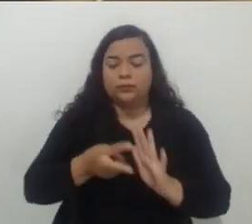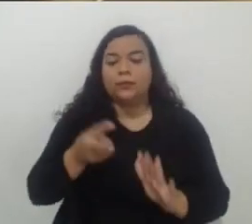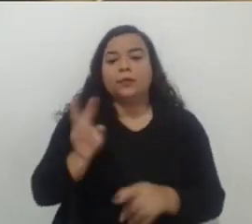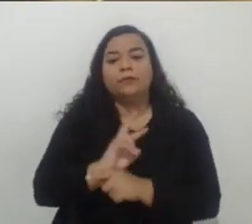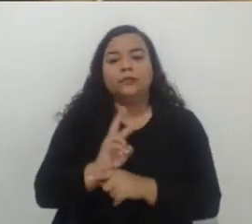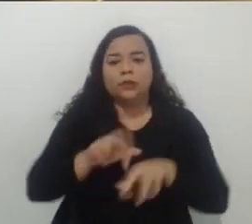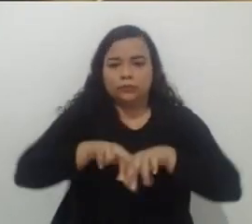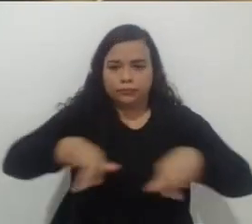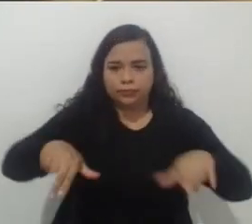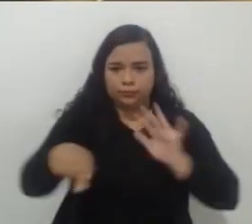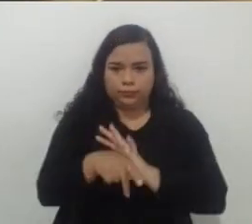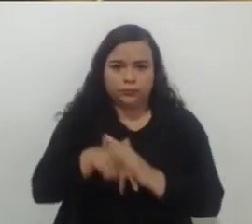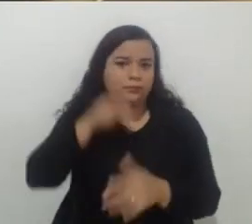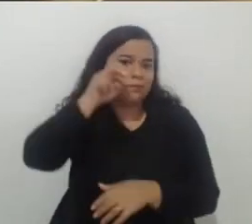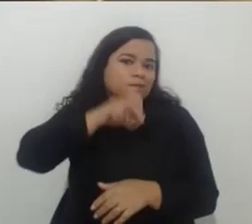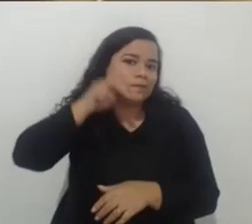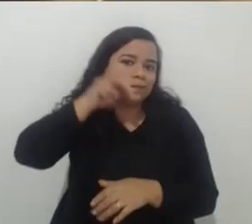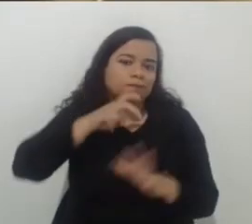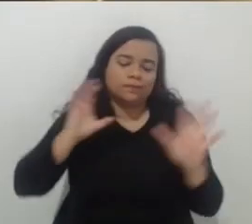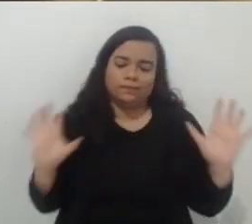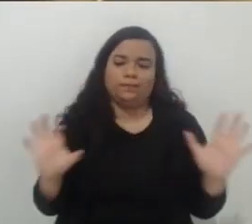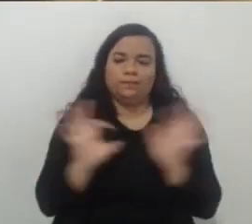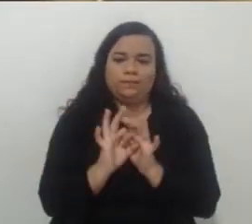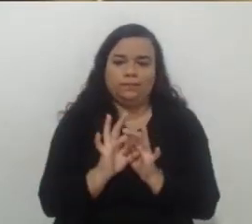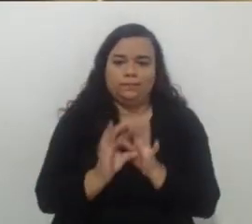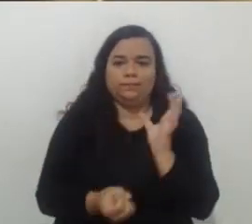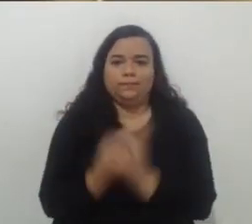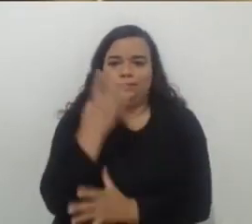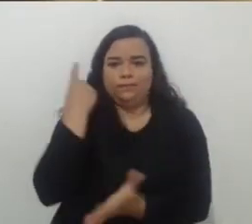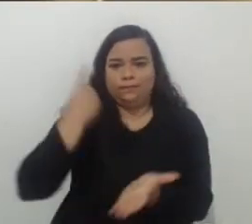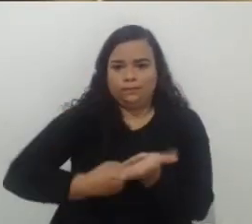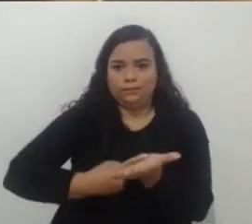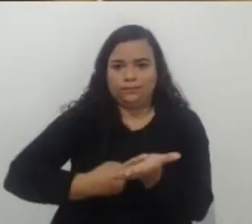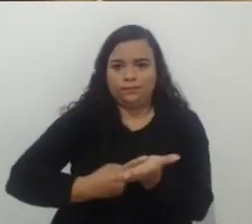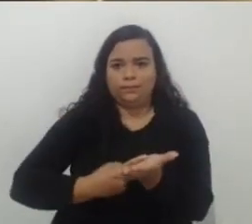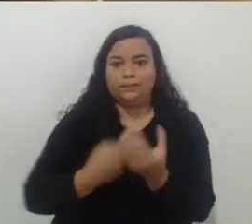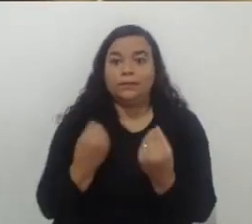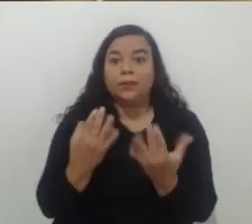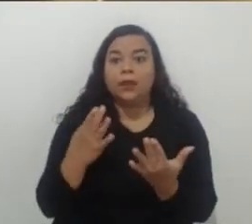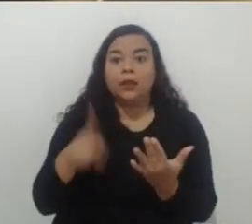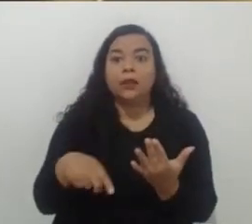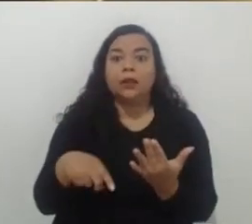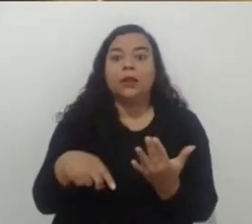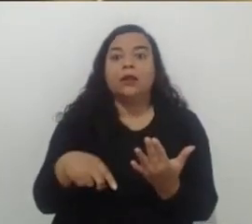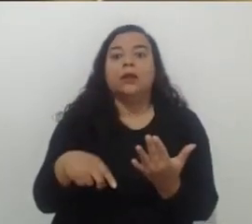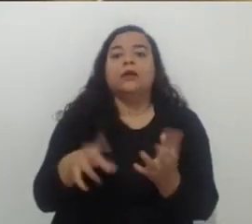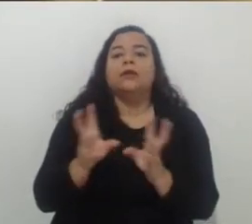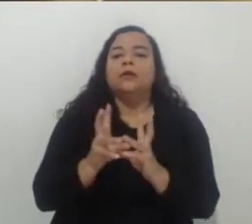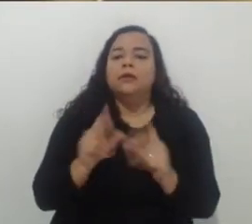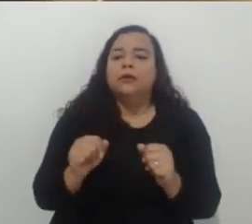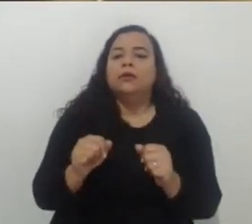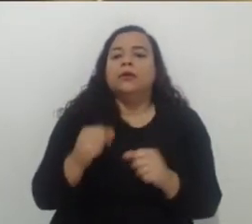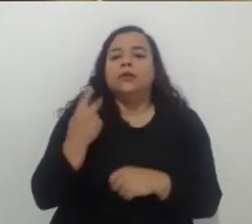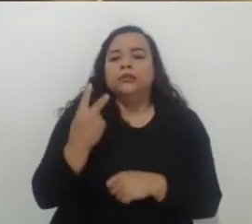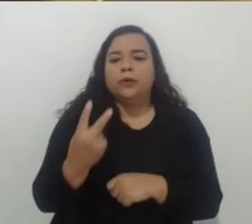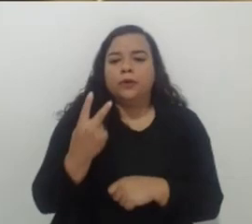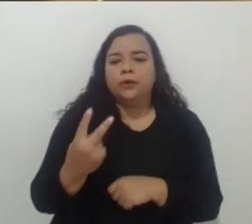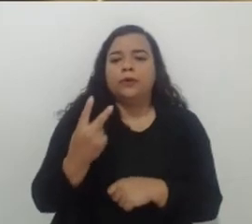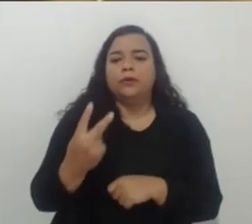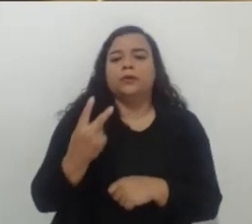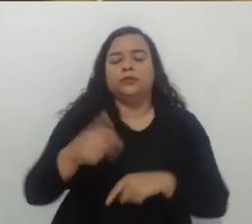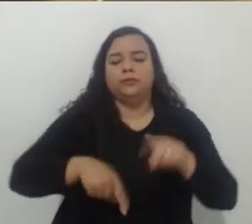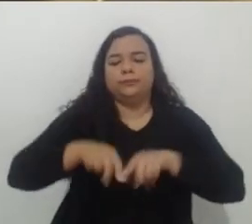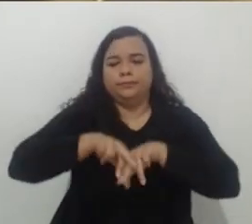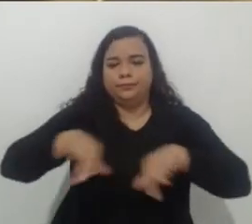Norte entabulam um acordo para fins de liquidação de dois precatórios do ano de 1999 e do ano